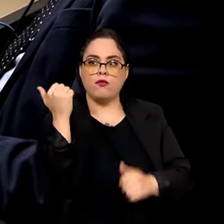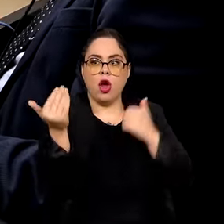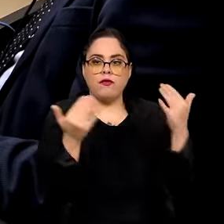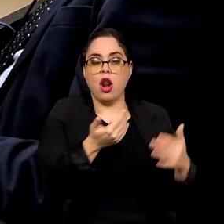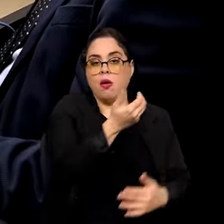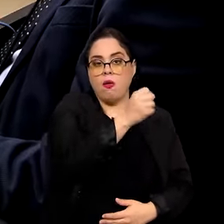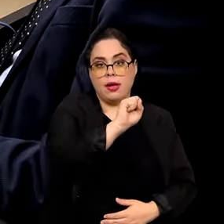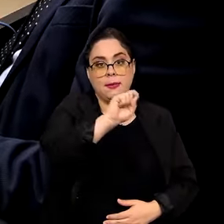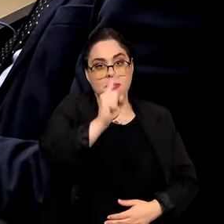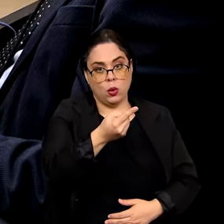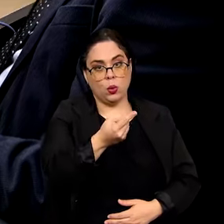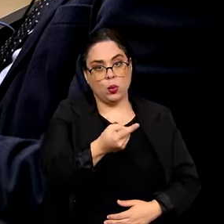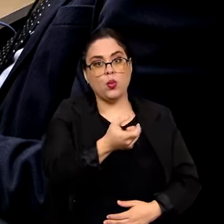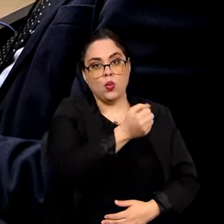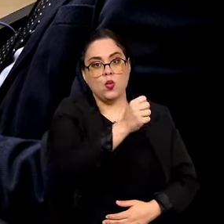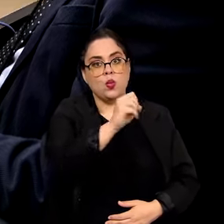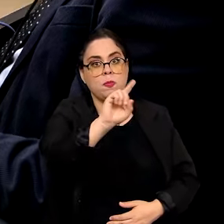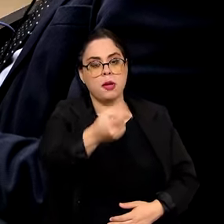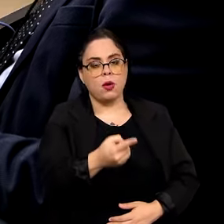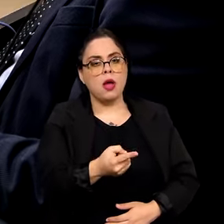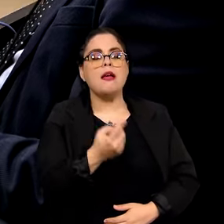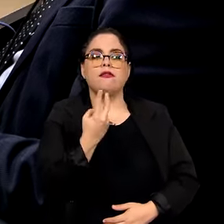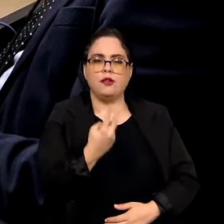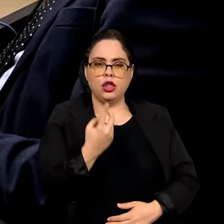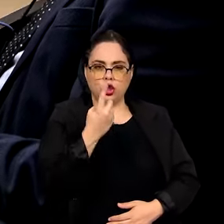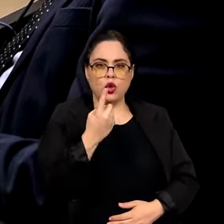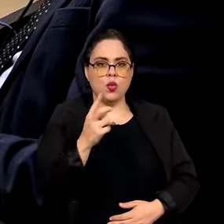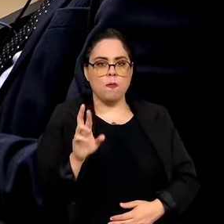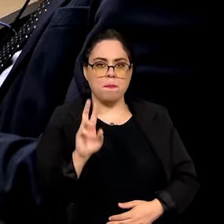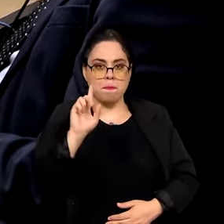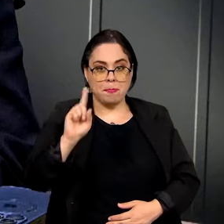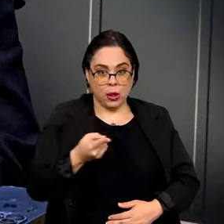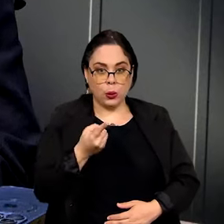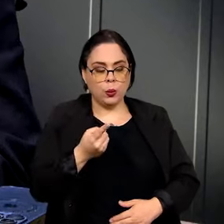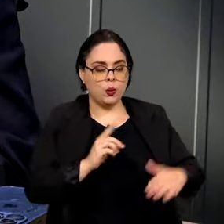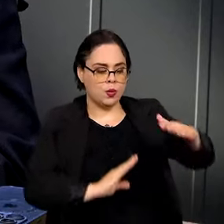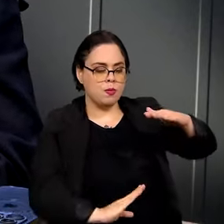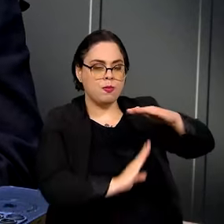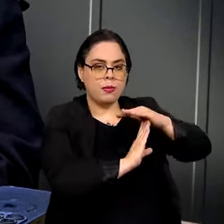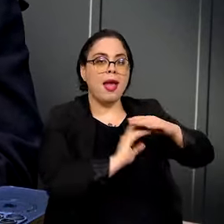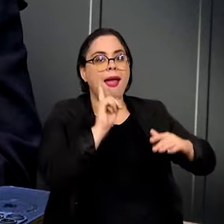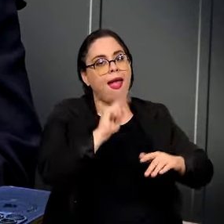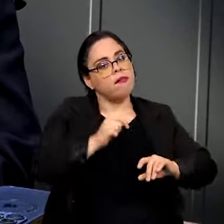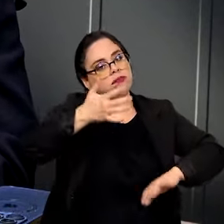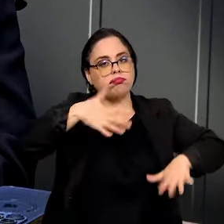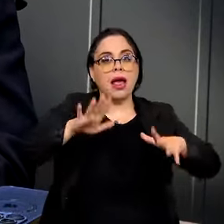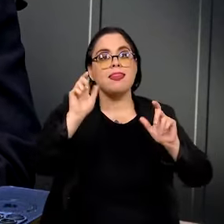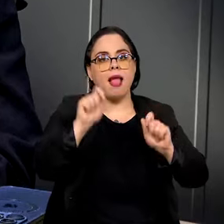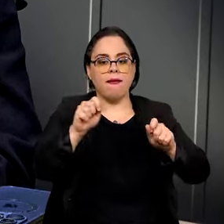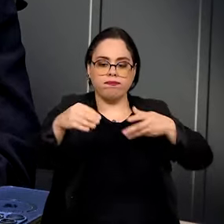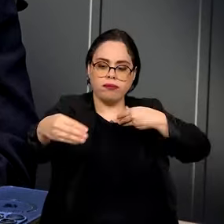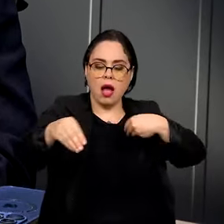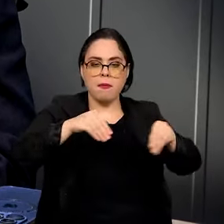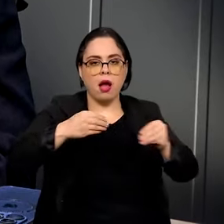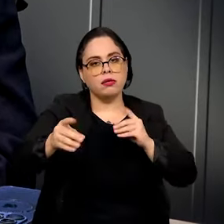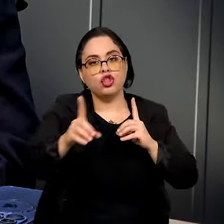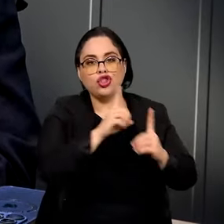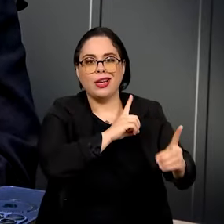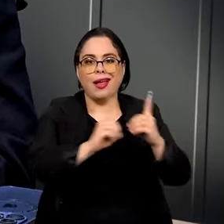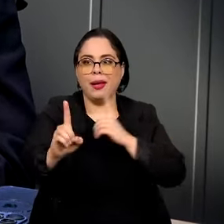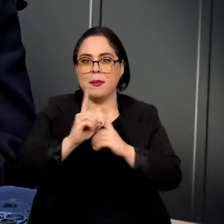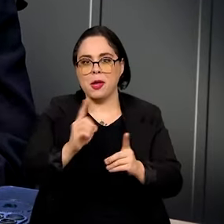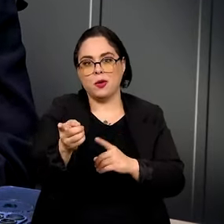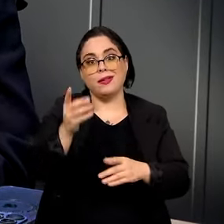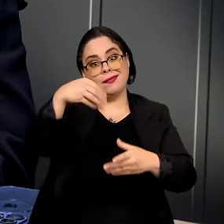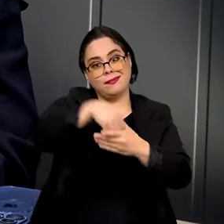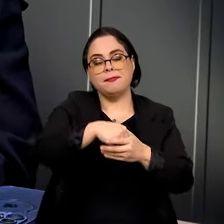80.000 então r$ 1.000 é um valor razoável para que essas pessoas possam dinamizar os seus negócios